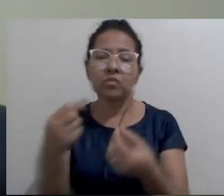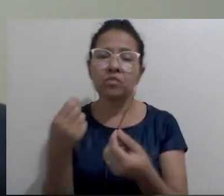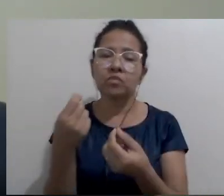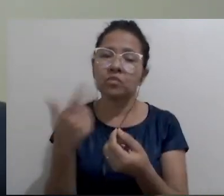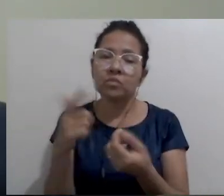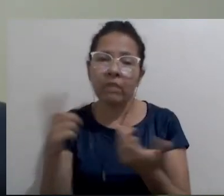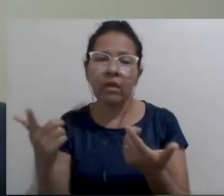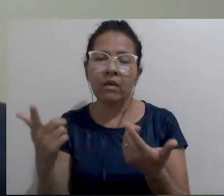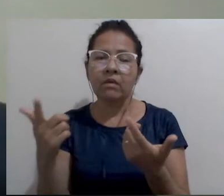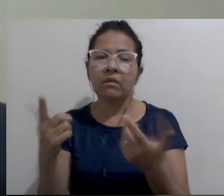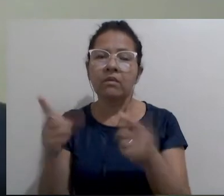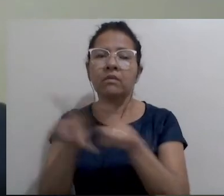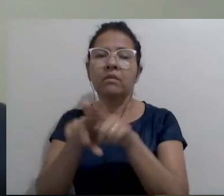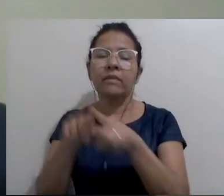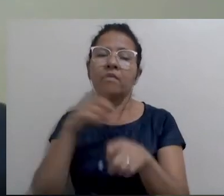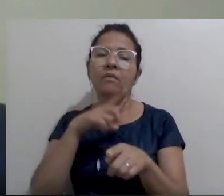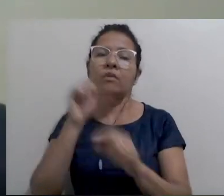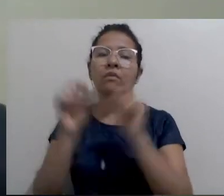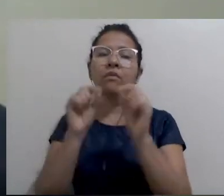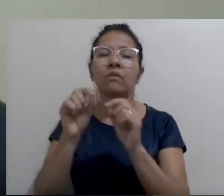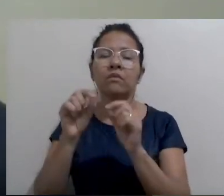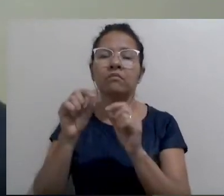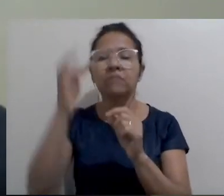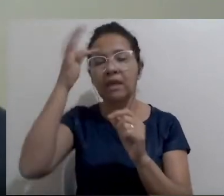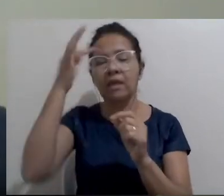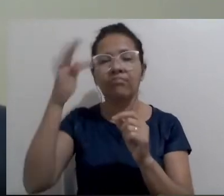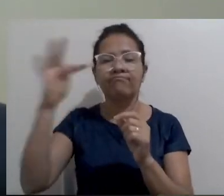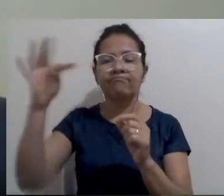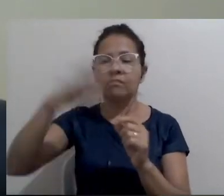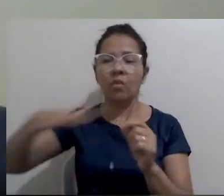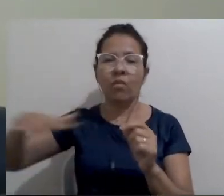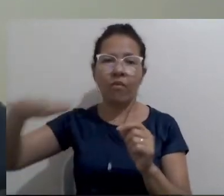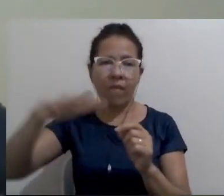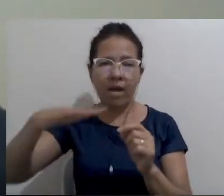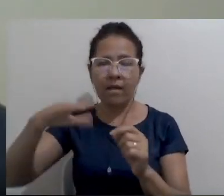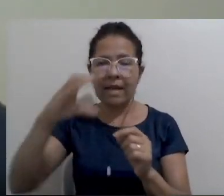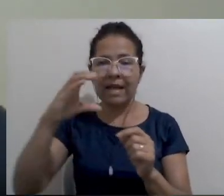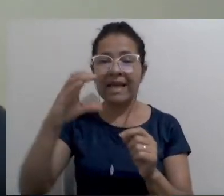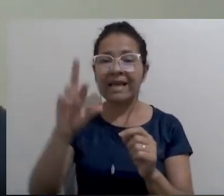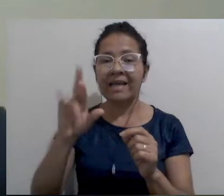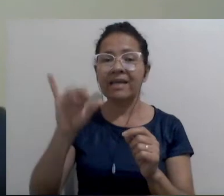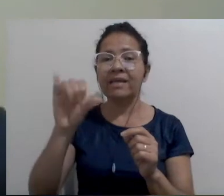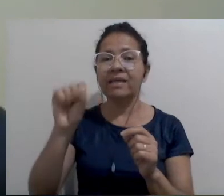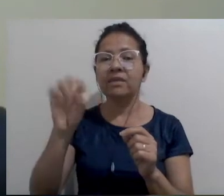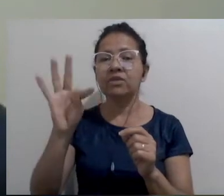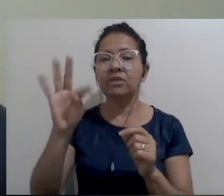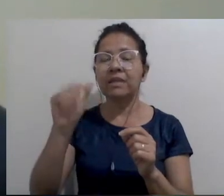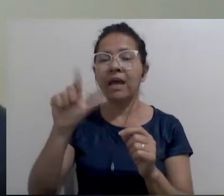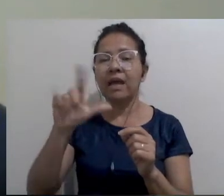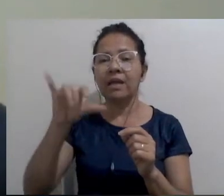que a teoria do campo cristalino ajuda a explicar, de acordo com esse conceito do campo fraco